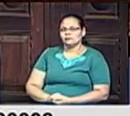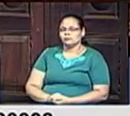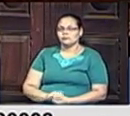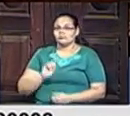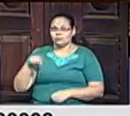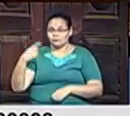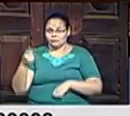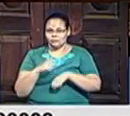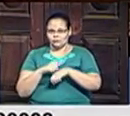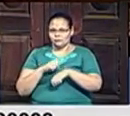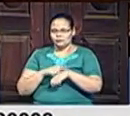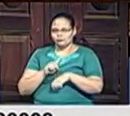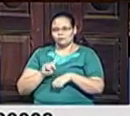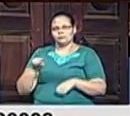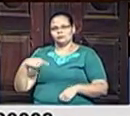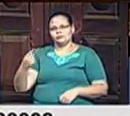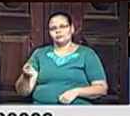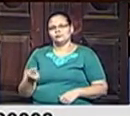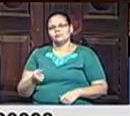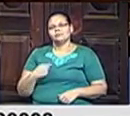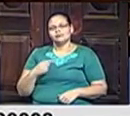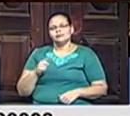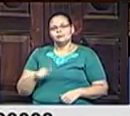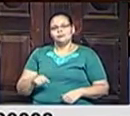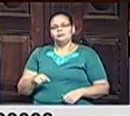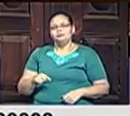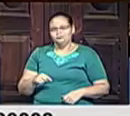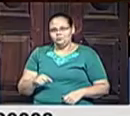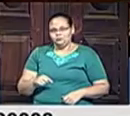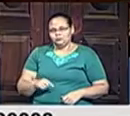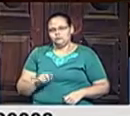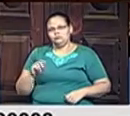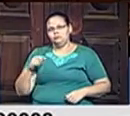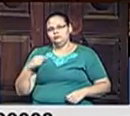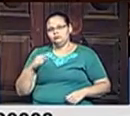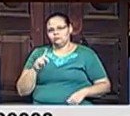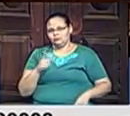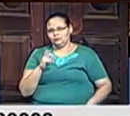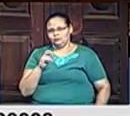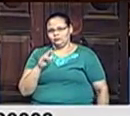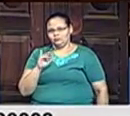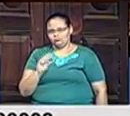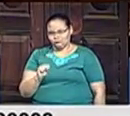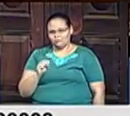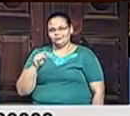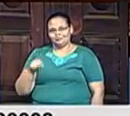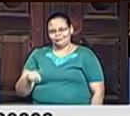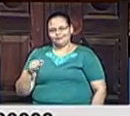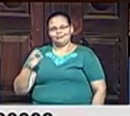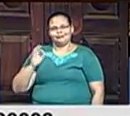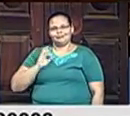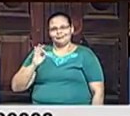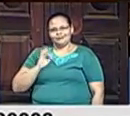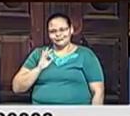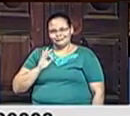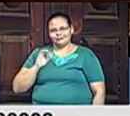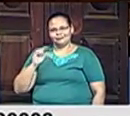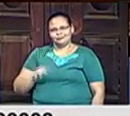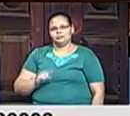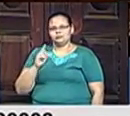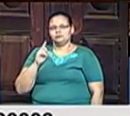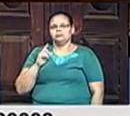Pouco tempo depois, a Operação Herodes, dirigida pela delegada a doutora